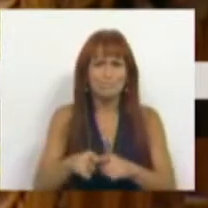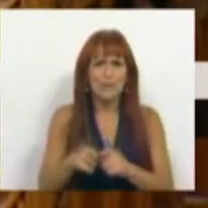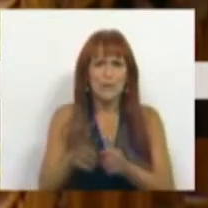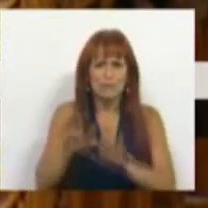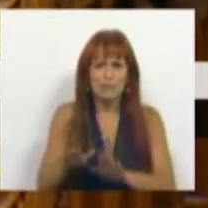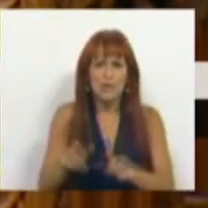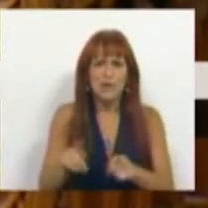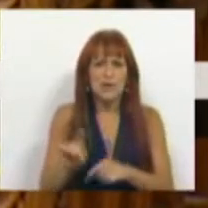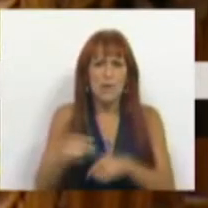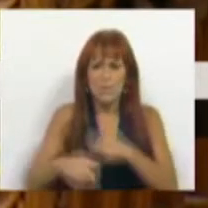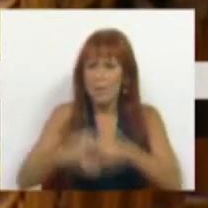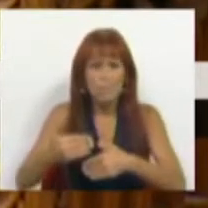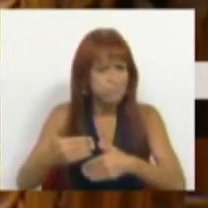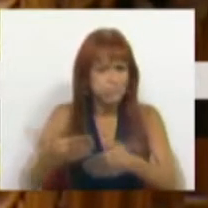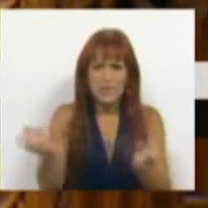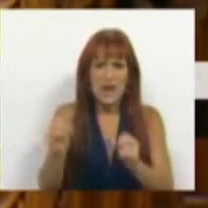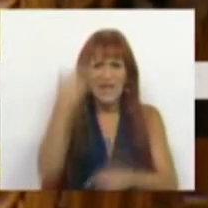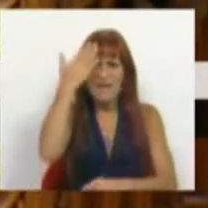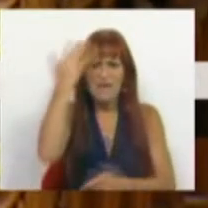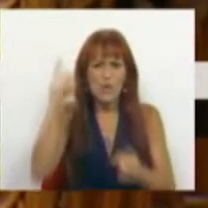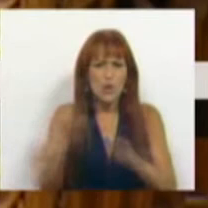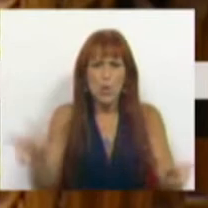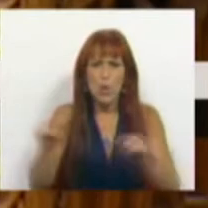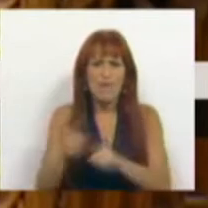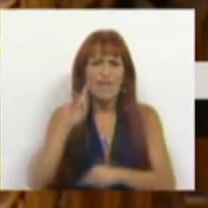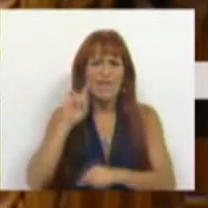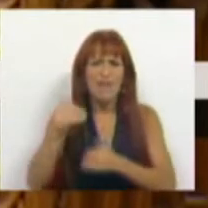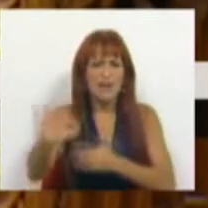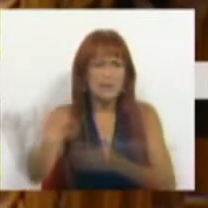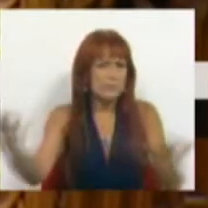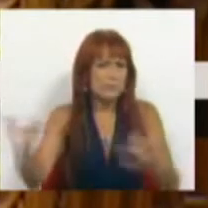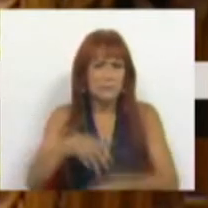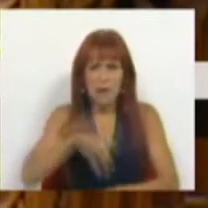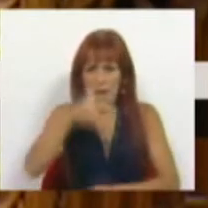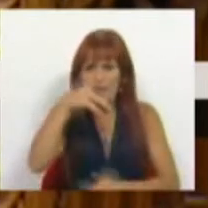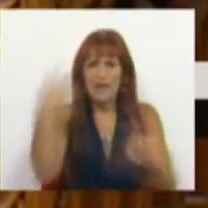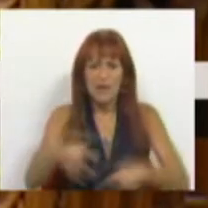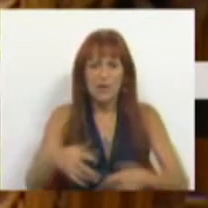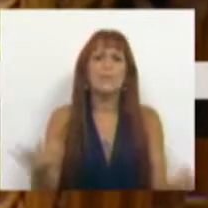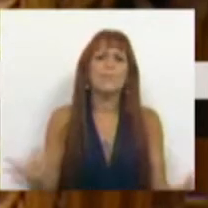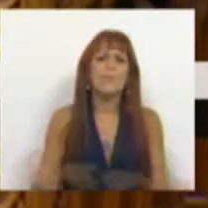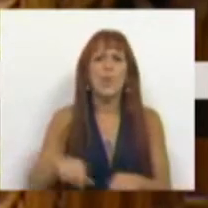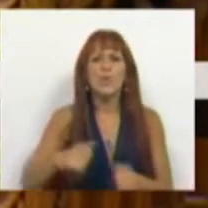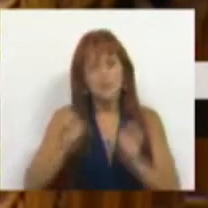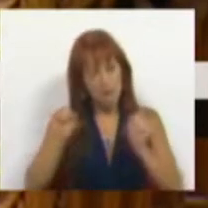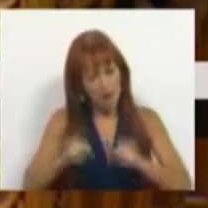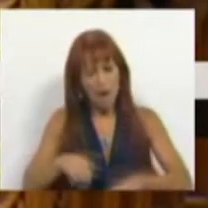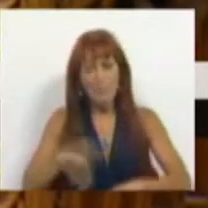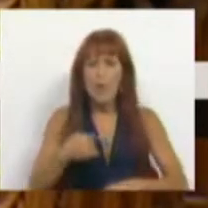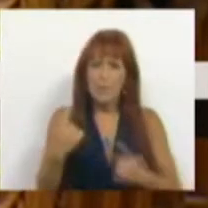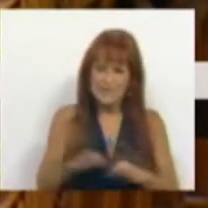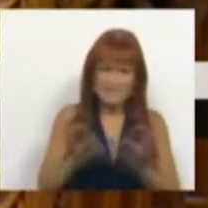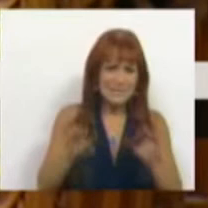suspenso sem que fosse avançada qualquer previsão de uma nova data, o que é absolutamente lamentável. E, portanto, os Verdes, acompanhando as